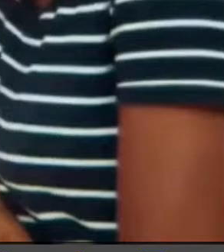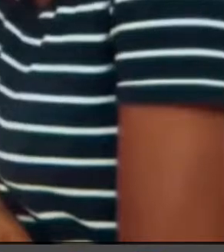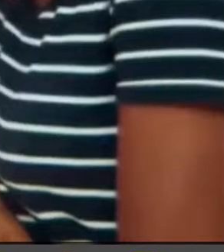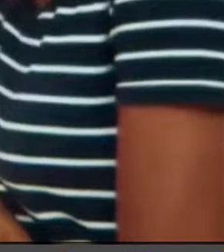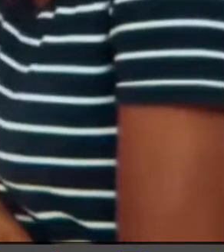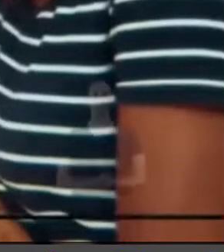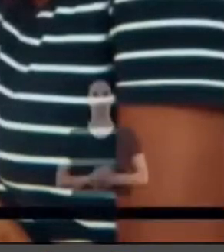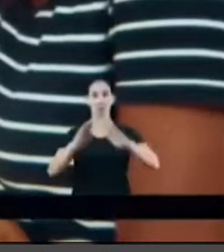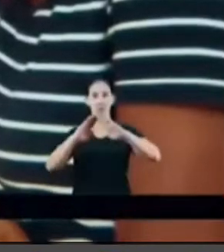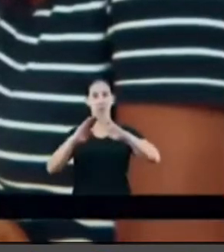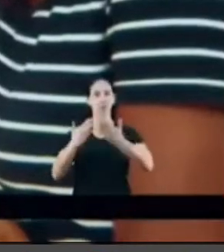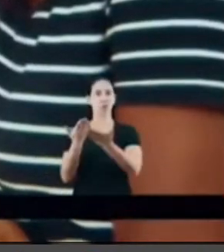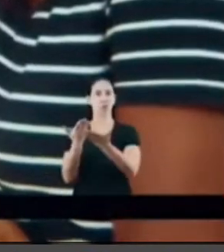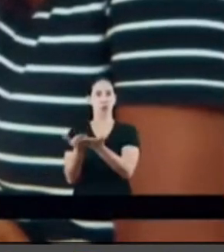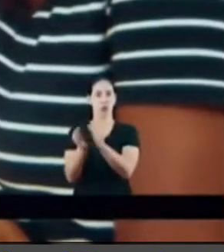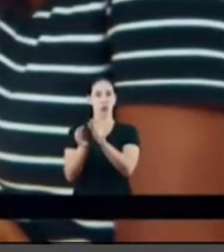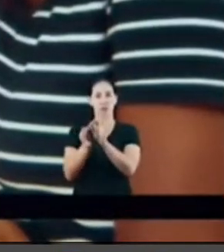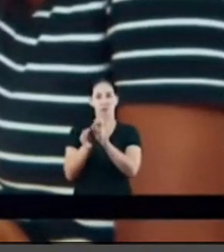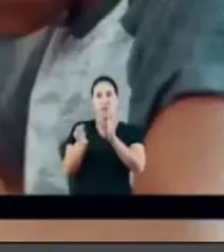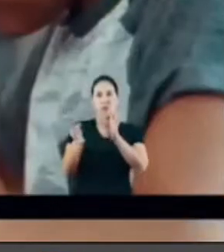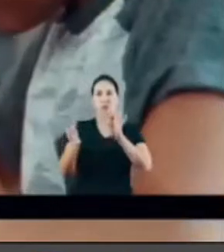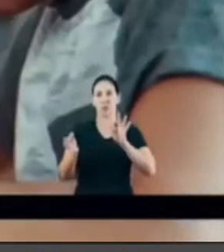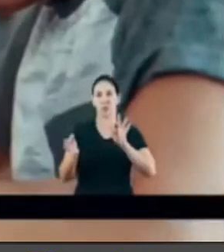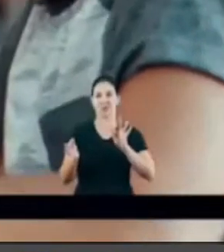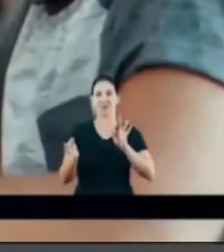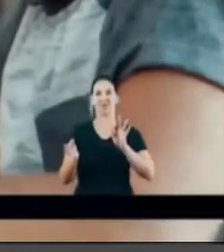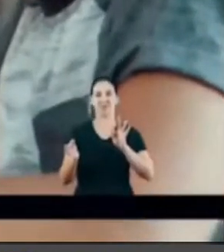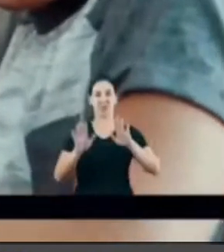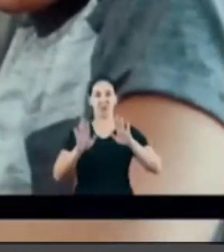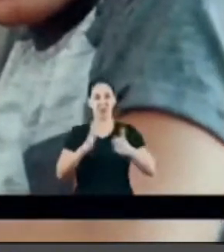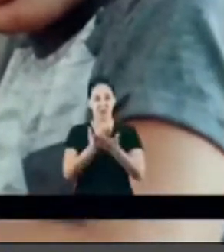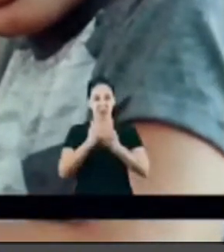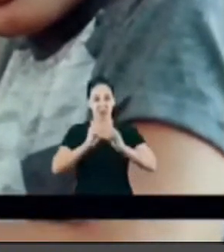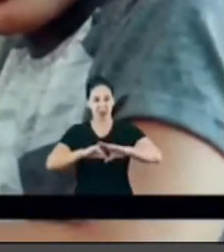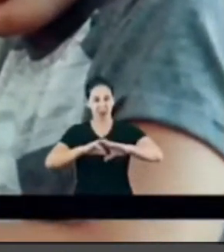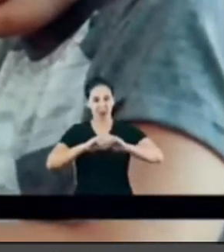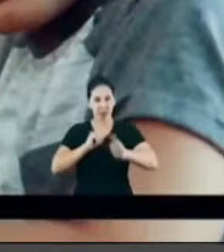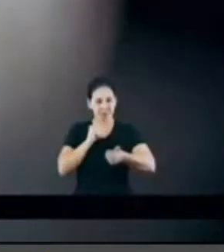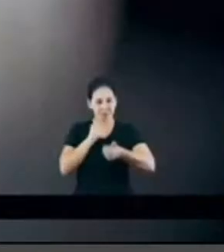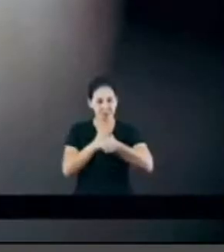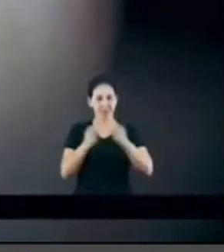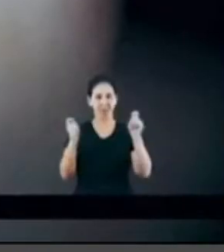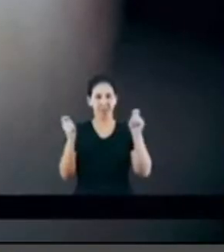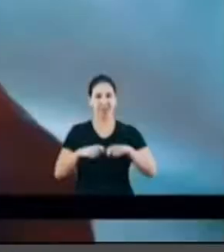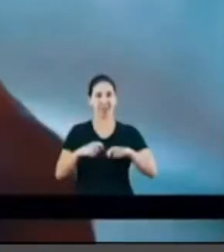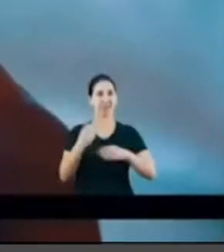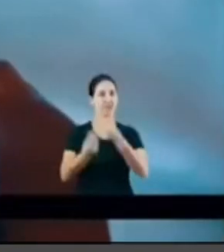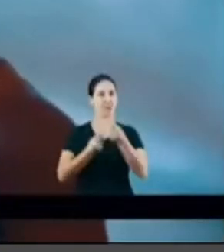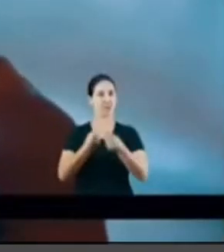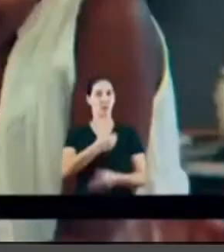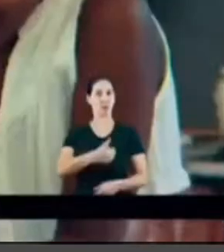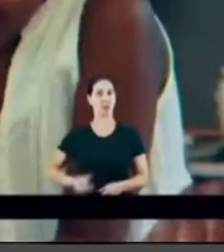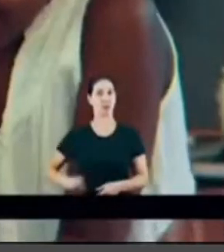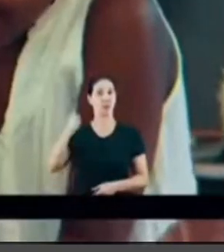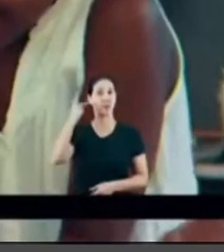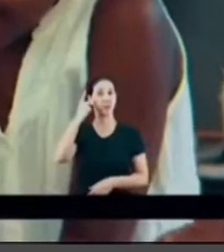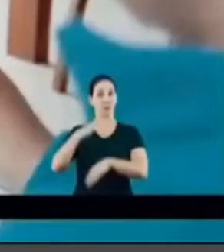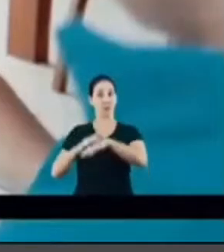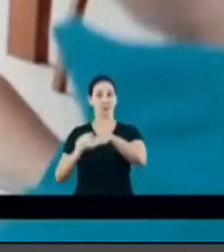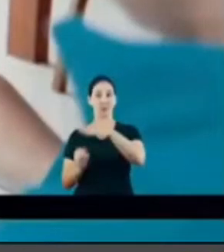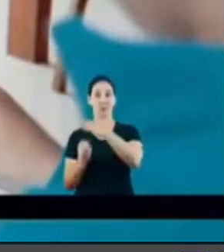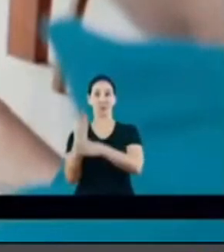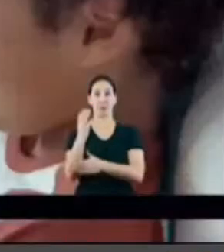A escola pode estar distante, mas as aulas não. Por isso, o governo de São Paulo criou